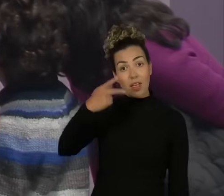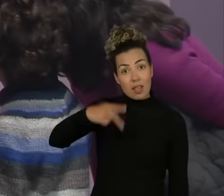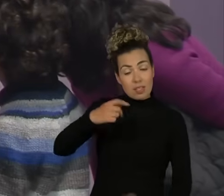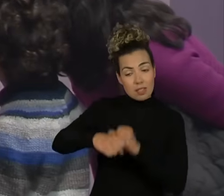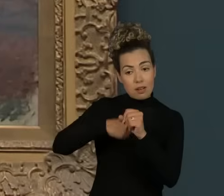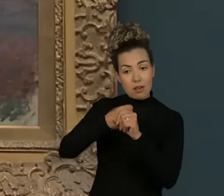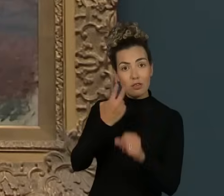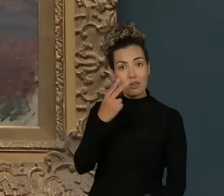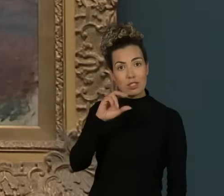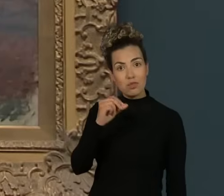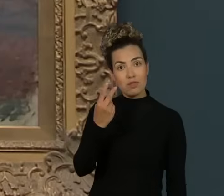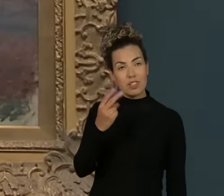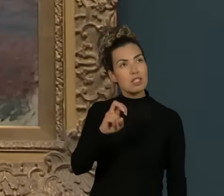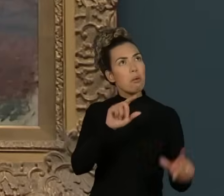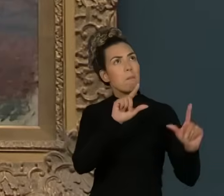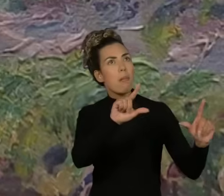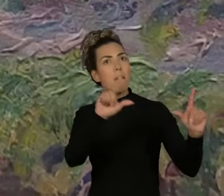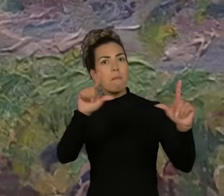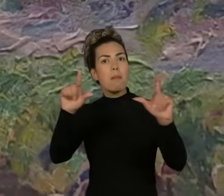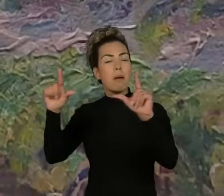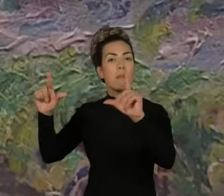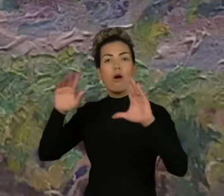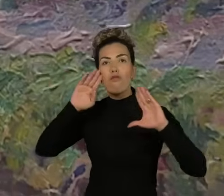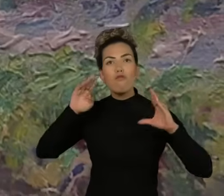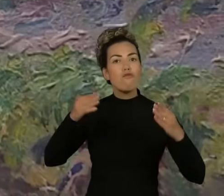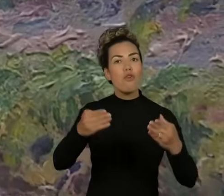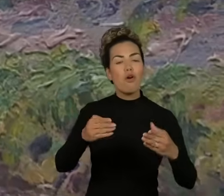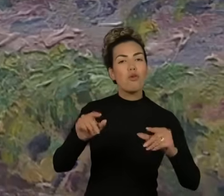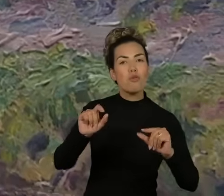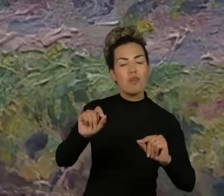às histórias da ecologia.